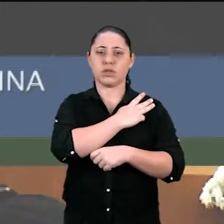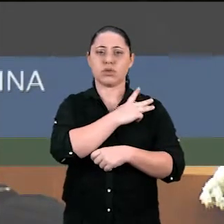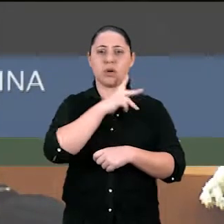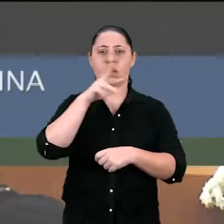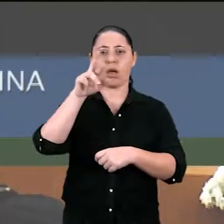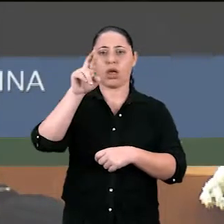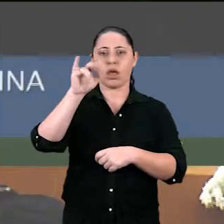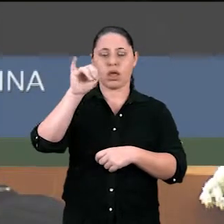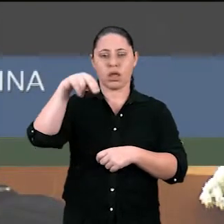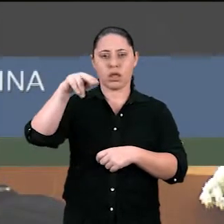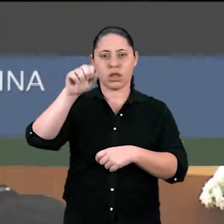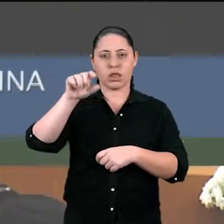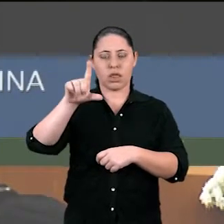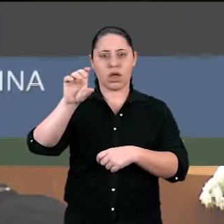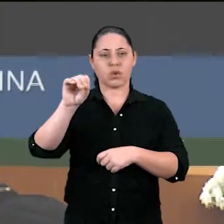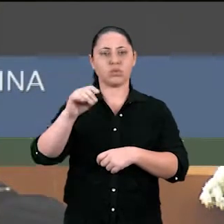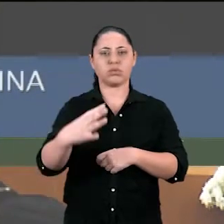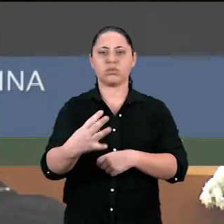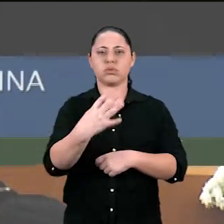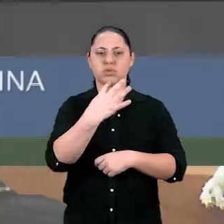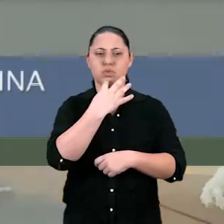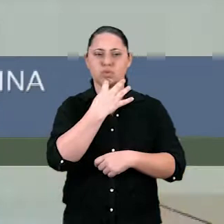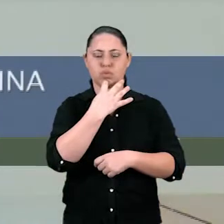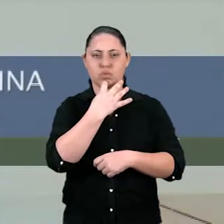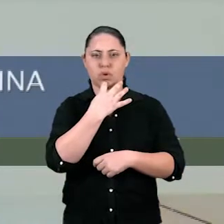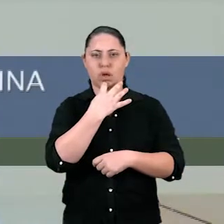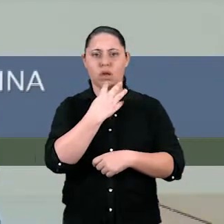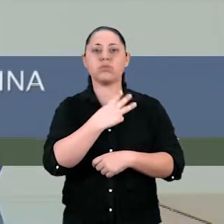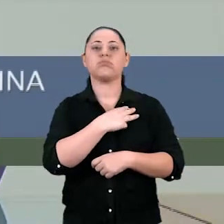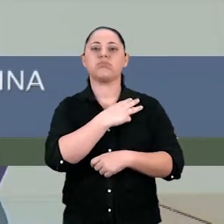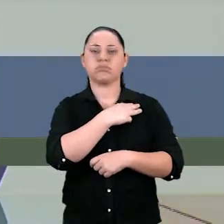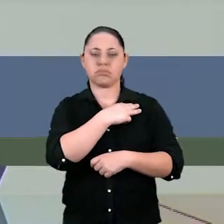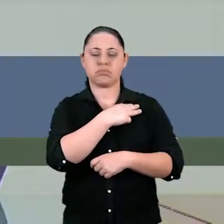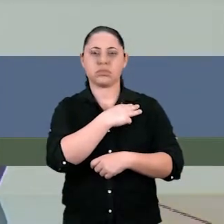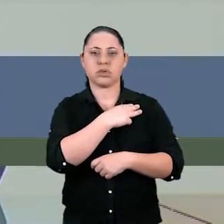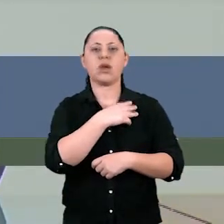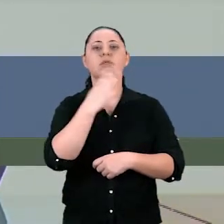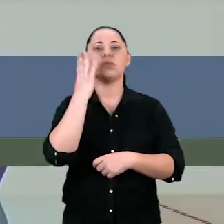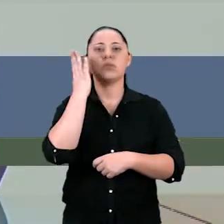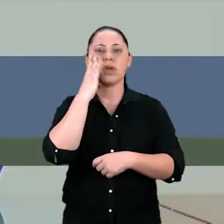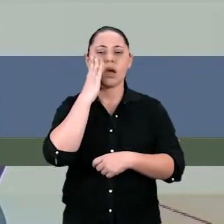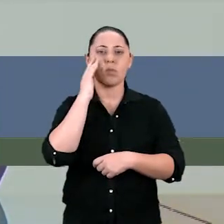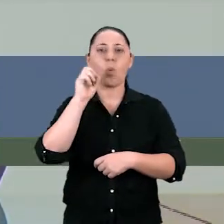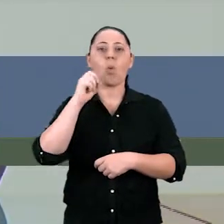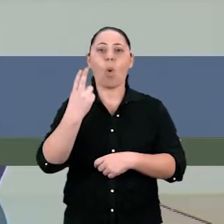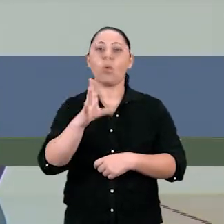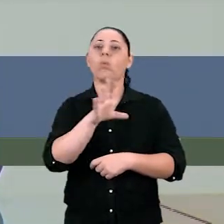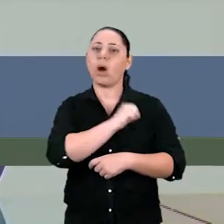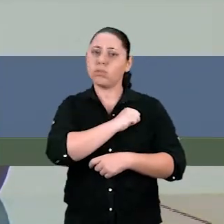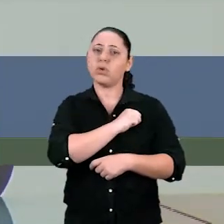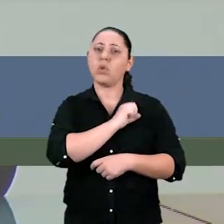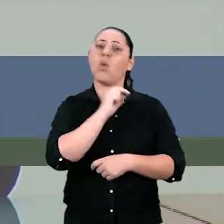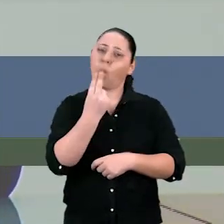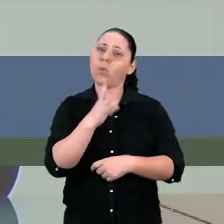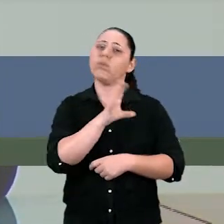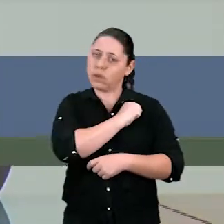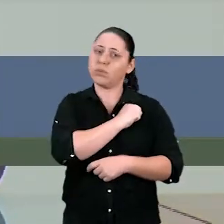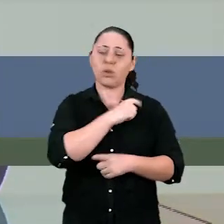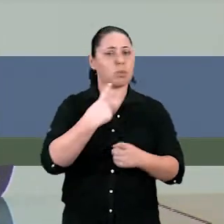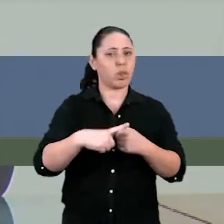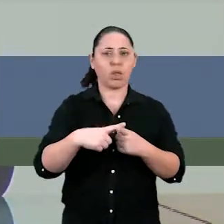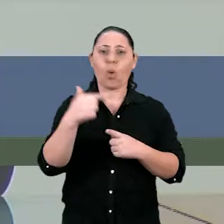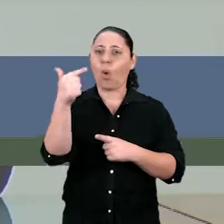Fonseca. Quem conhece Sua Excelência sabe, ou ame-o ou ame-o, não